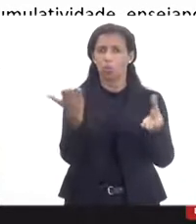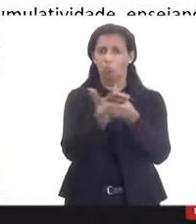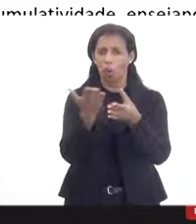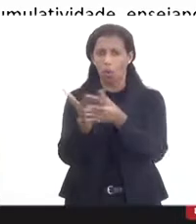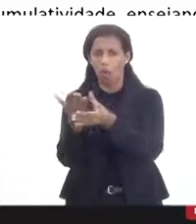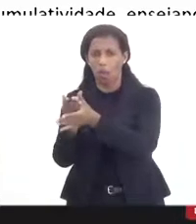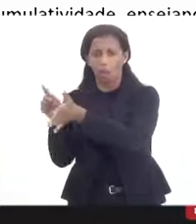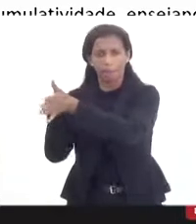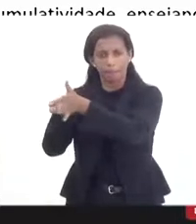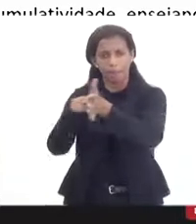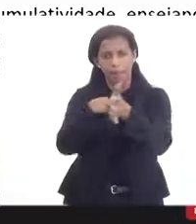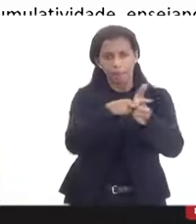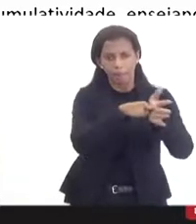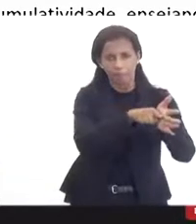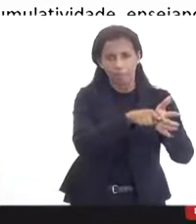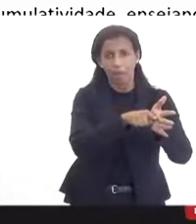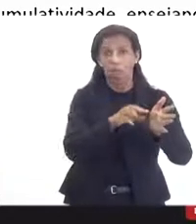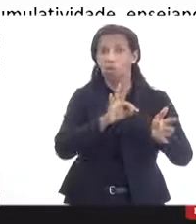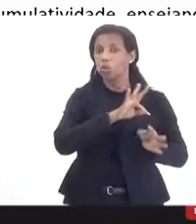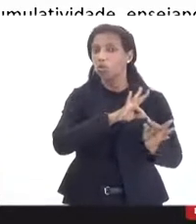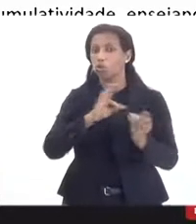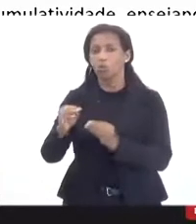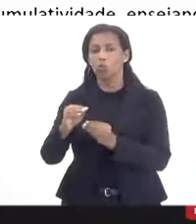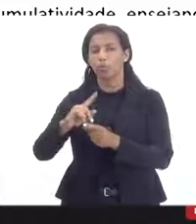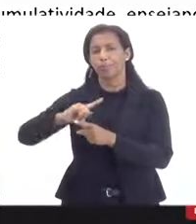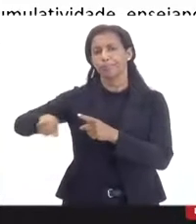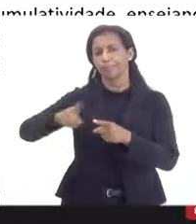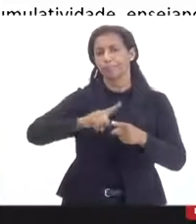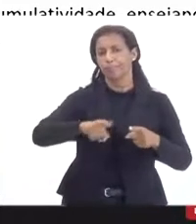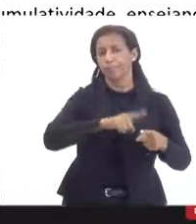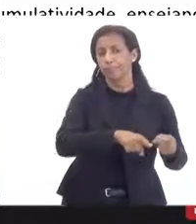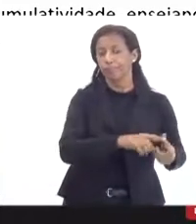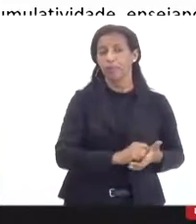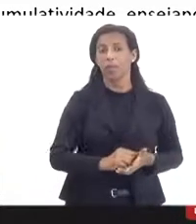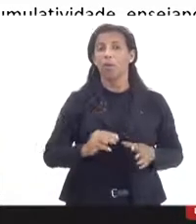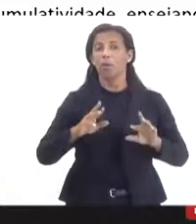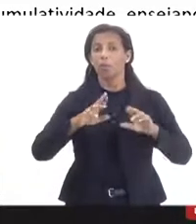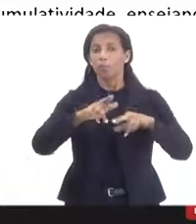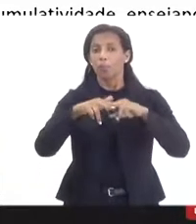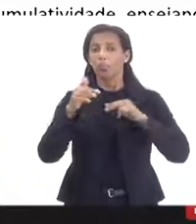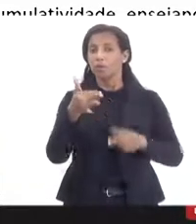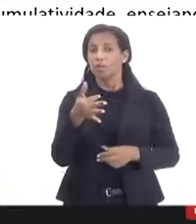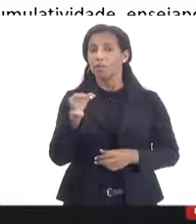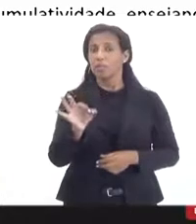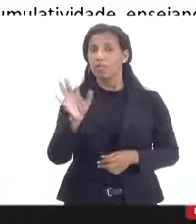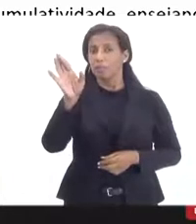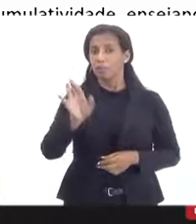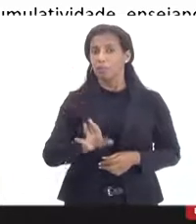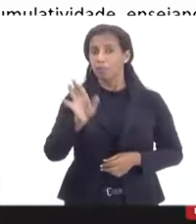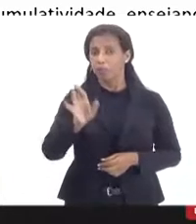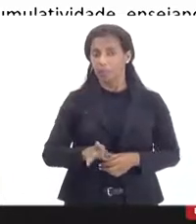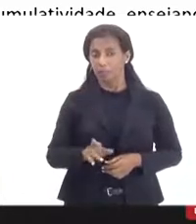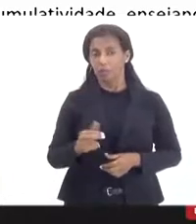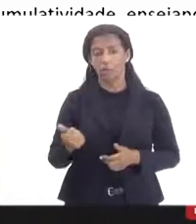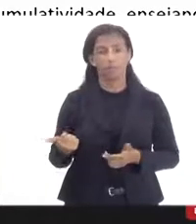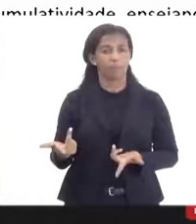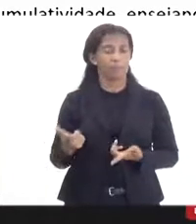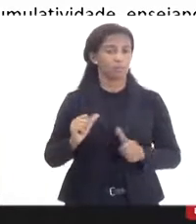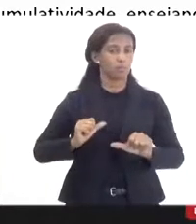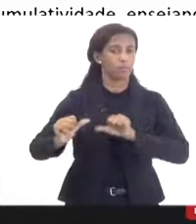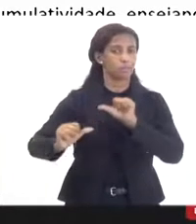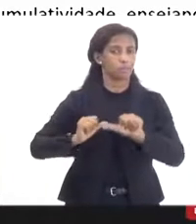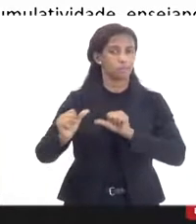administrativos e todos os pedidos são negados. Por isso que a maior, 100% do contencioso disso acaba virando necessariamente